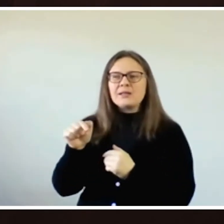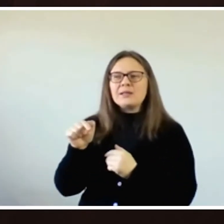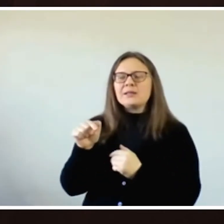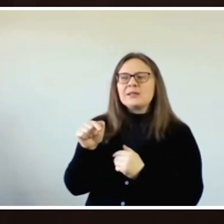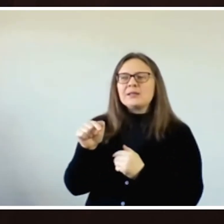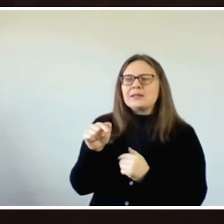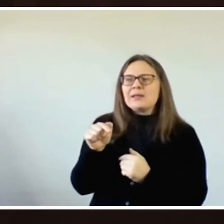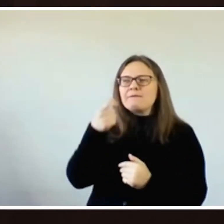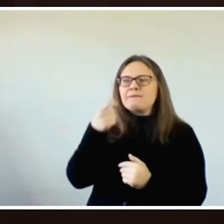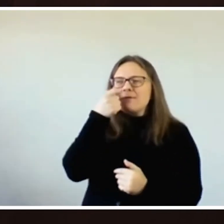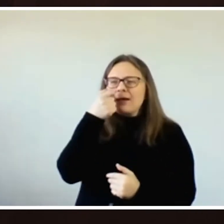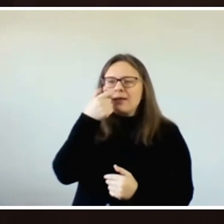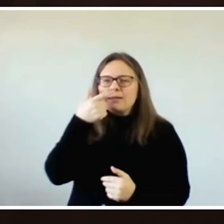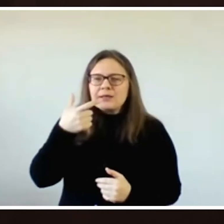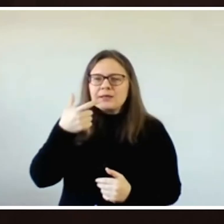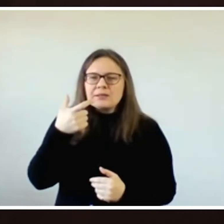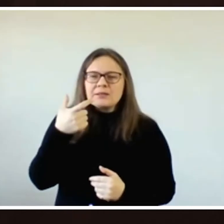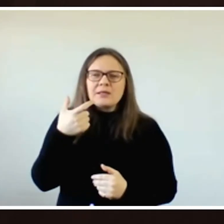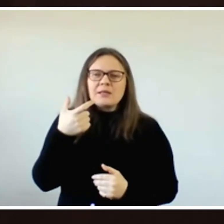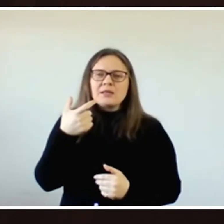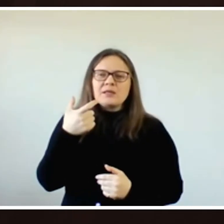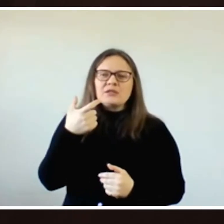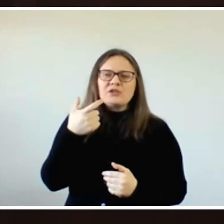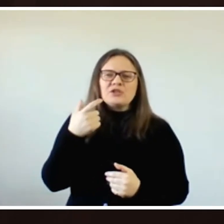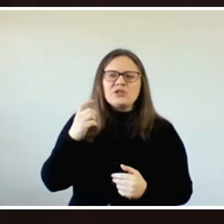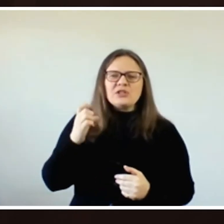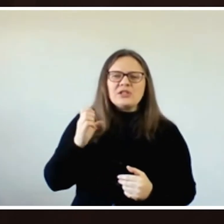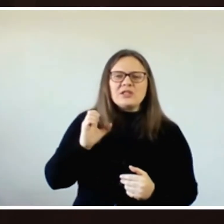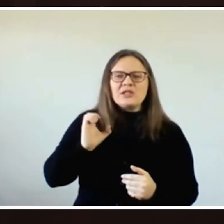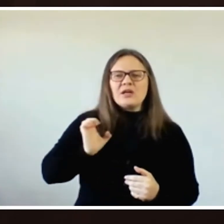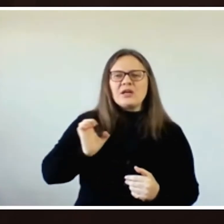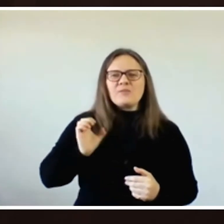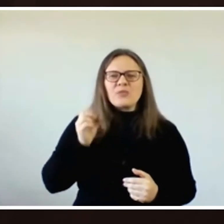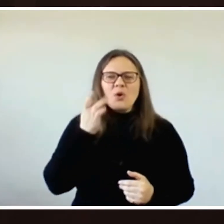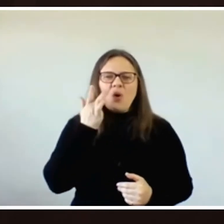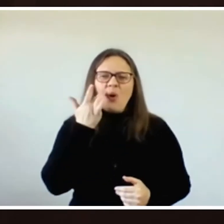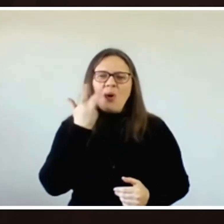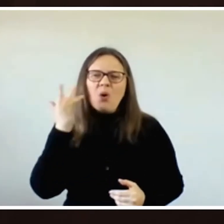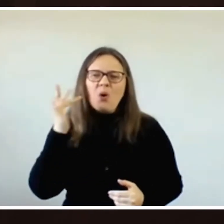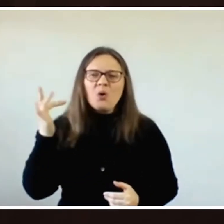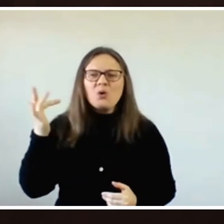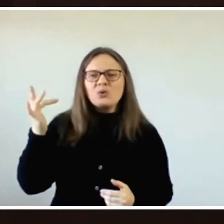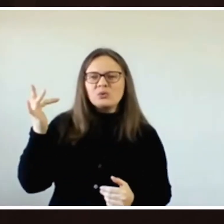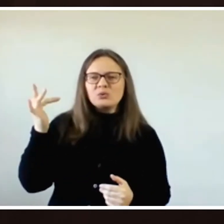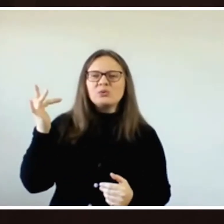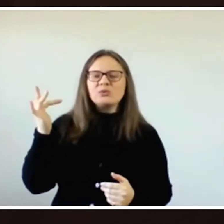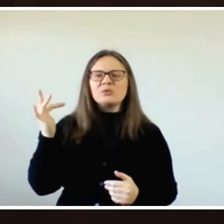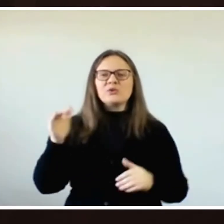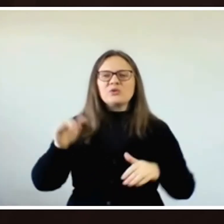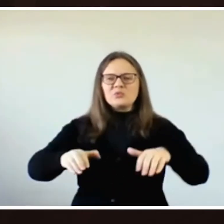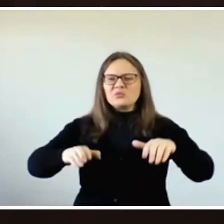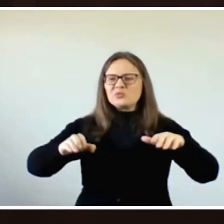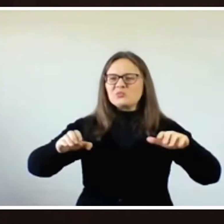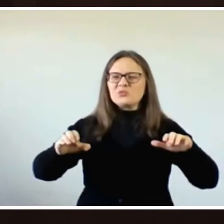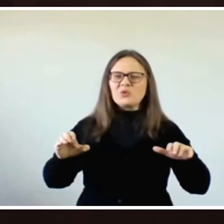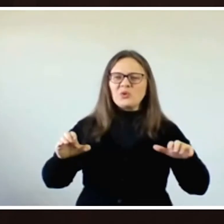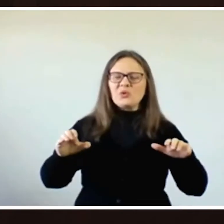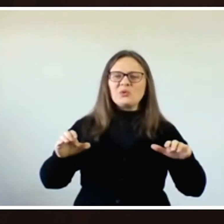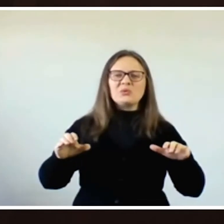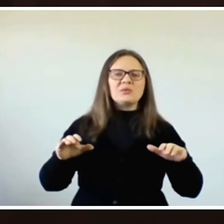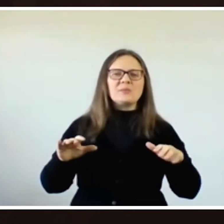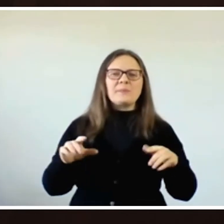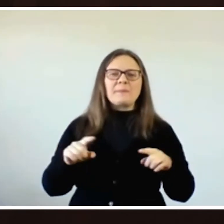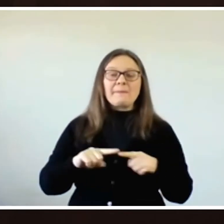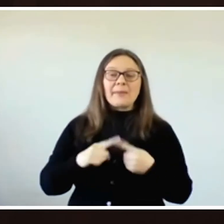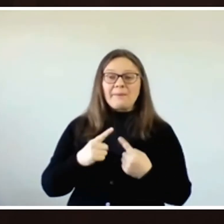dos trajes do imperador, que se dirigiu a um trono dourado. O concílio se reuniu por cerca